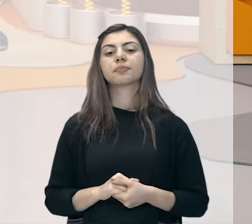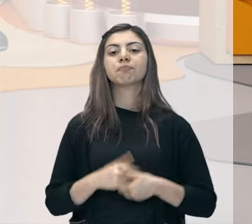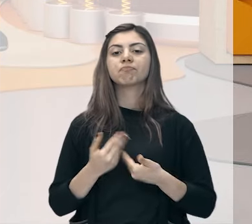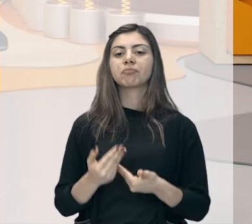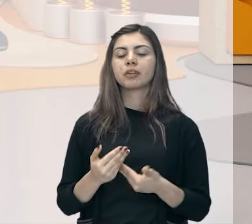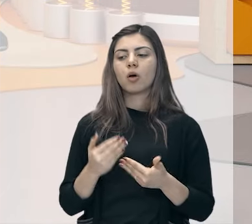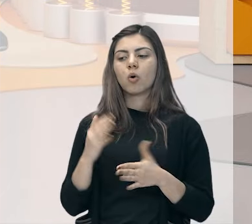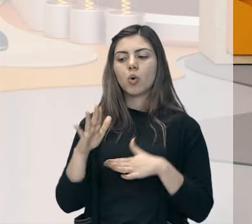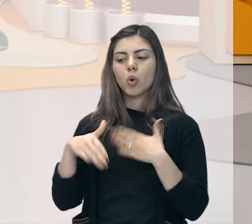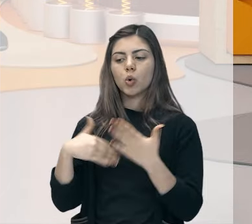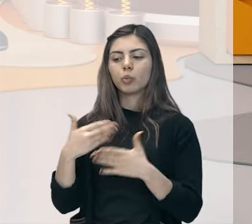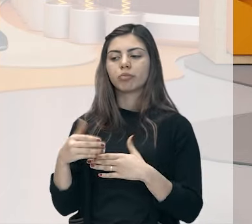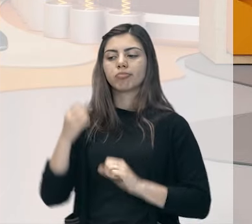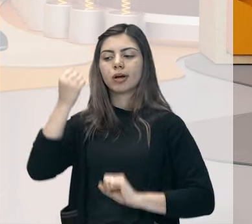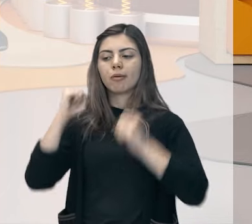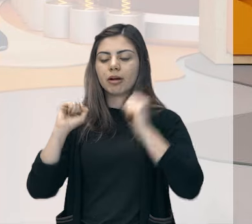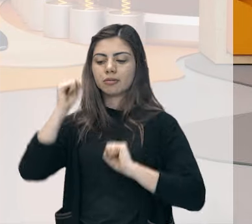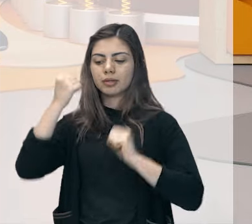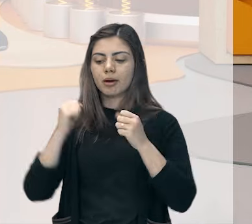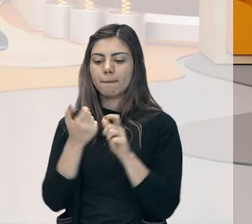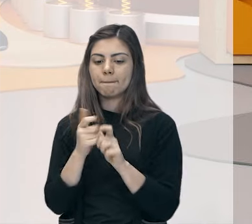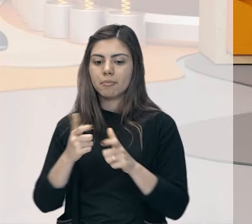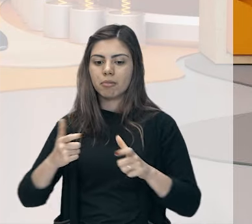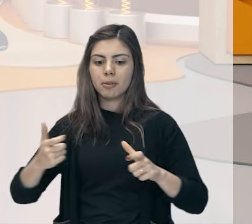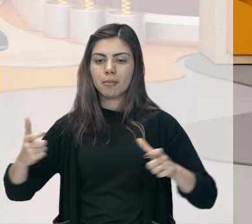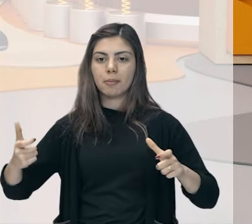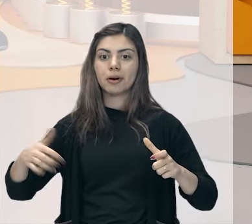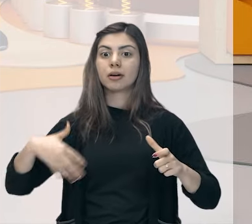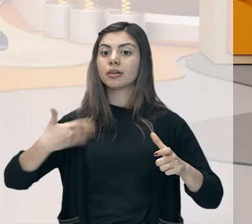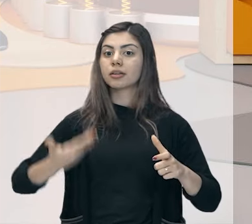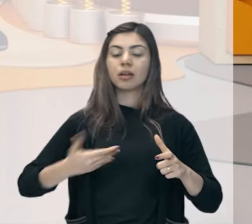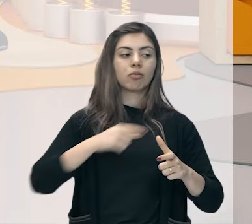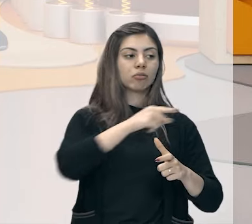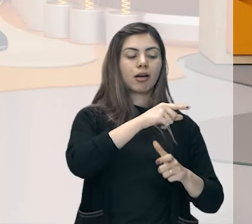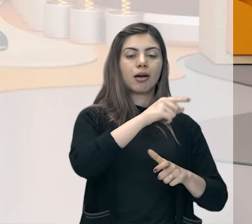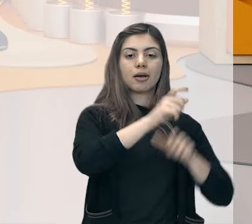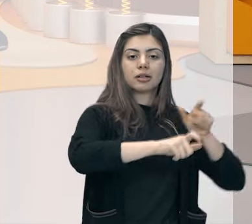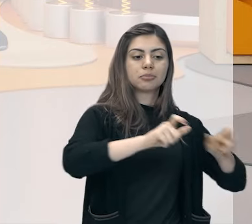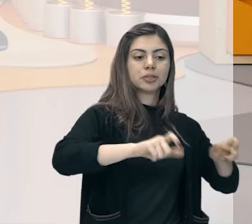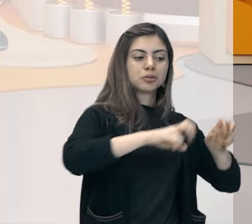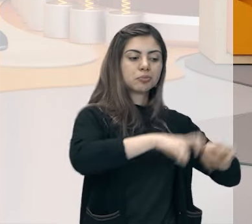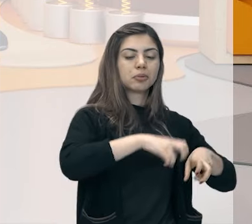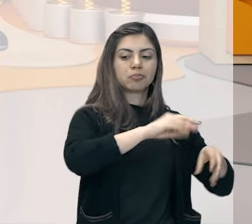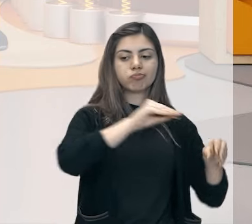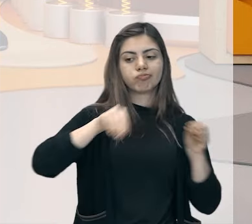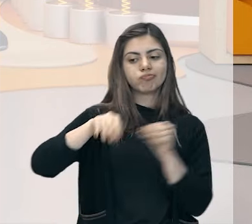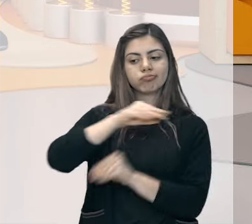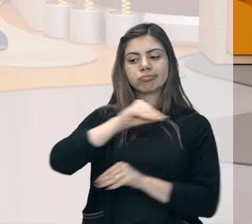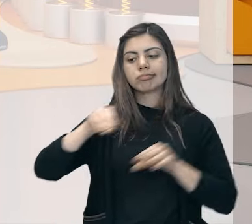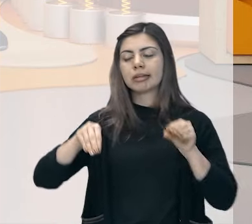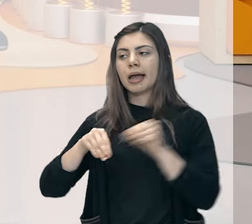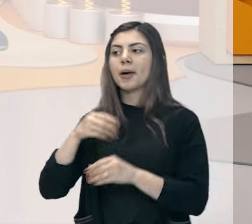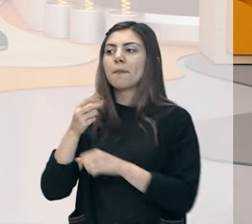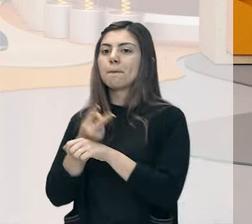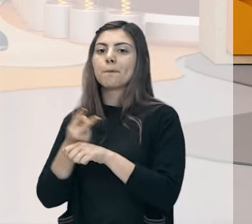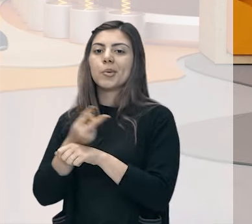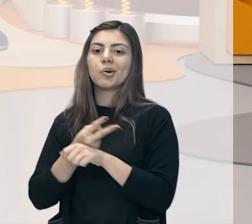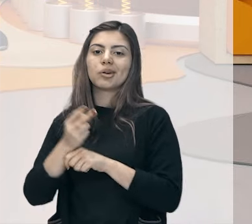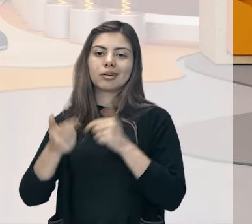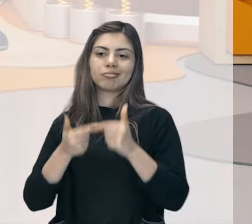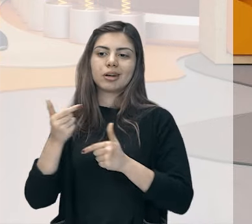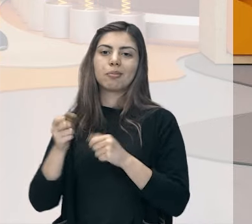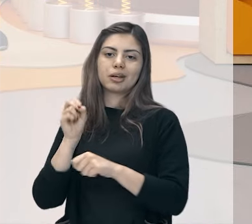se multiplicavam, as pessoas migravam das áreas rurais para as cidades em busca de emprego nessas fábricas.